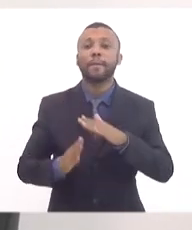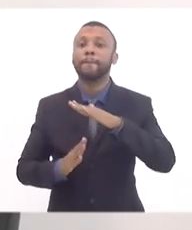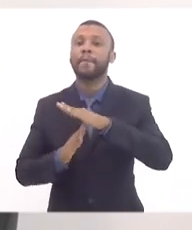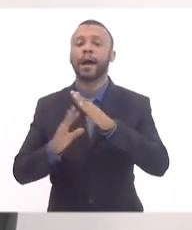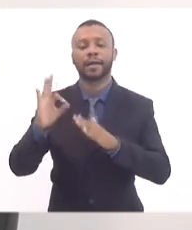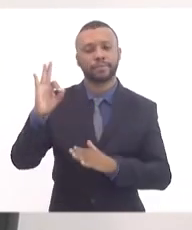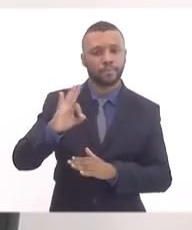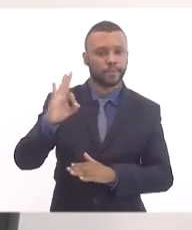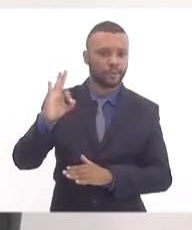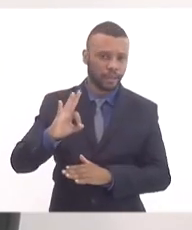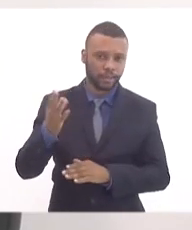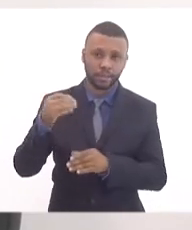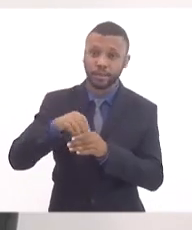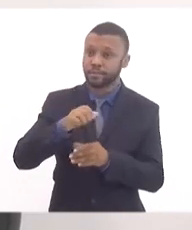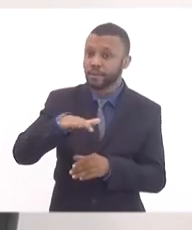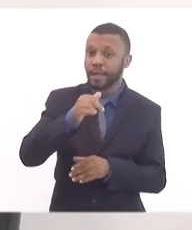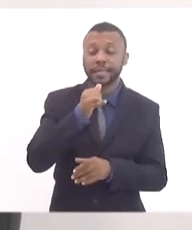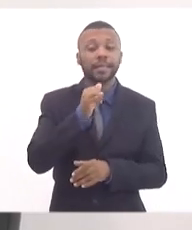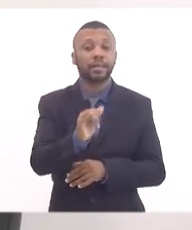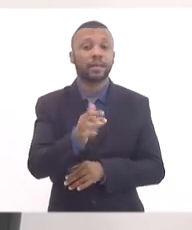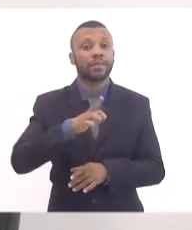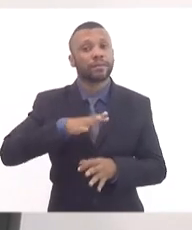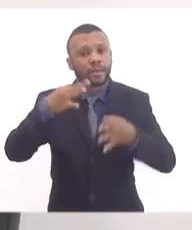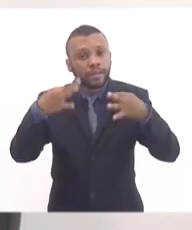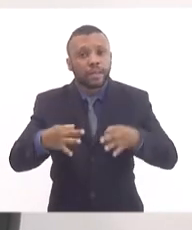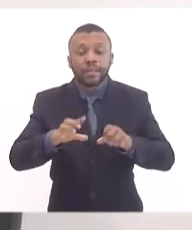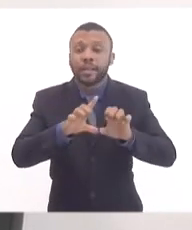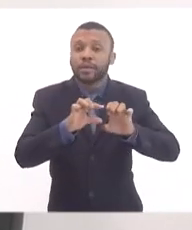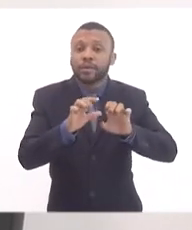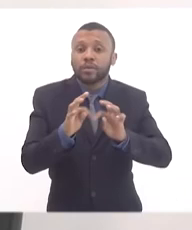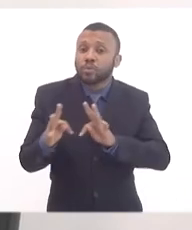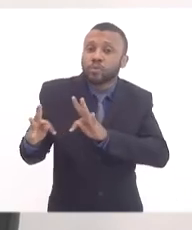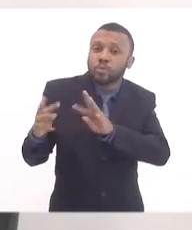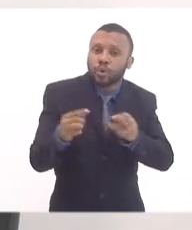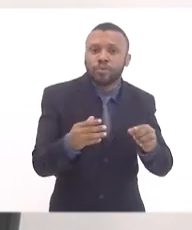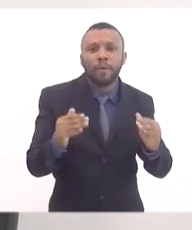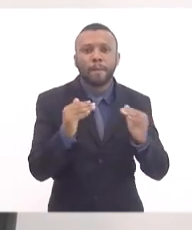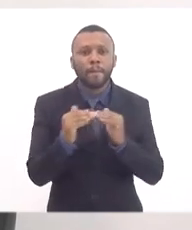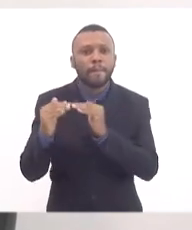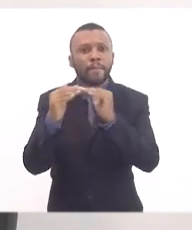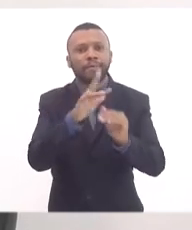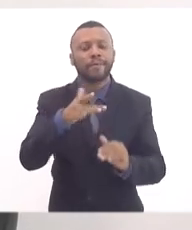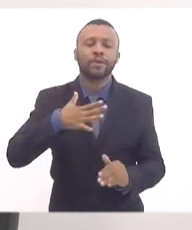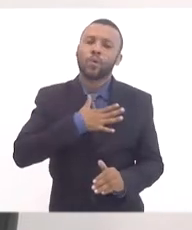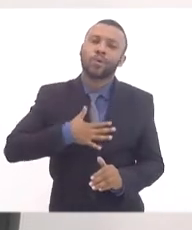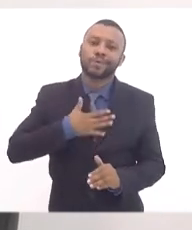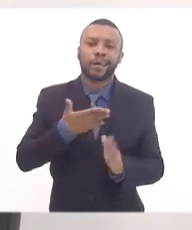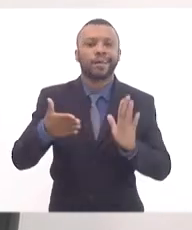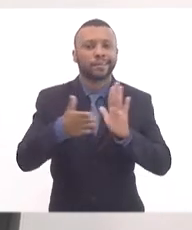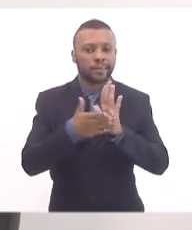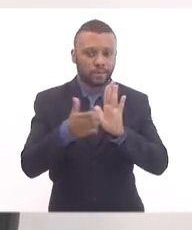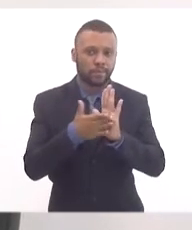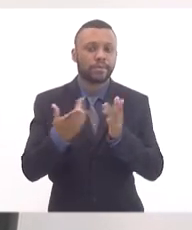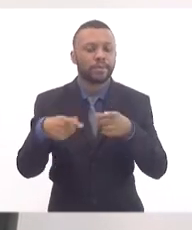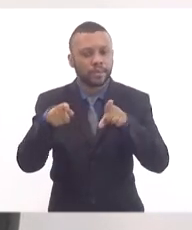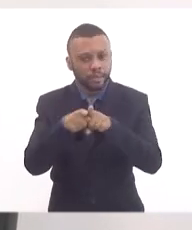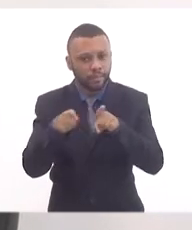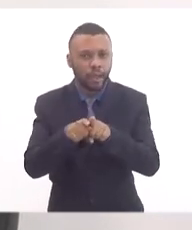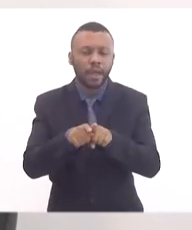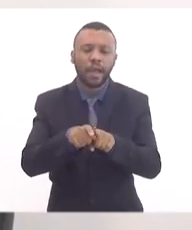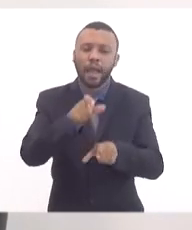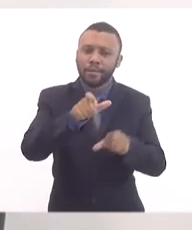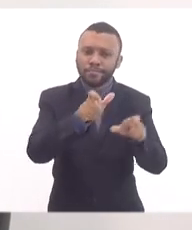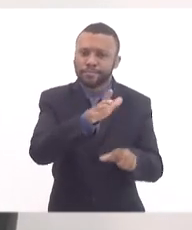dentro da energia elétrica eu tenho certeza que todos os empreendedores do Estado vão gostar dessa medida e também das pessoas dos